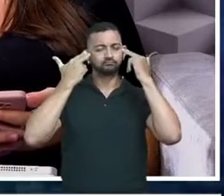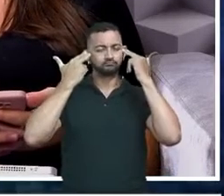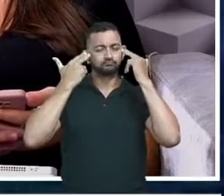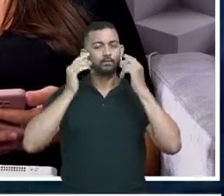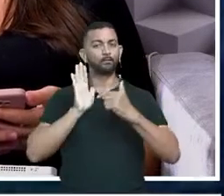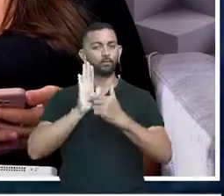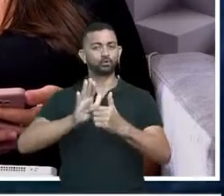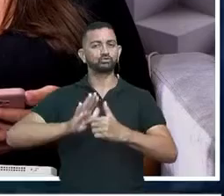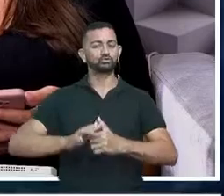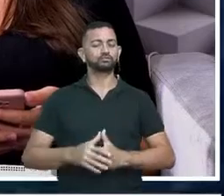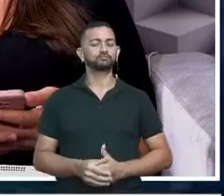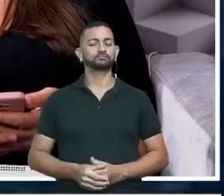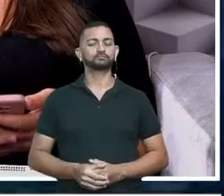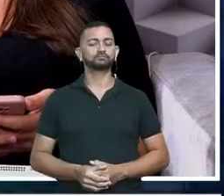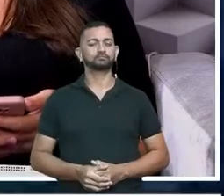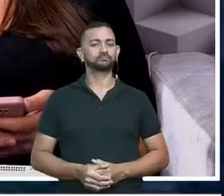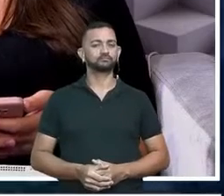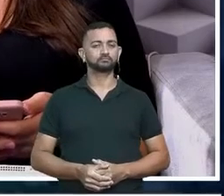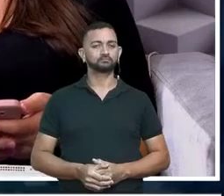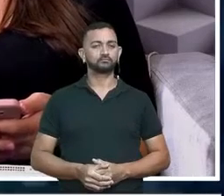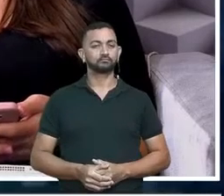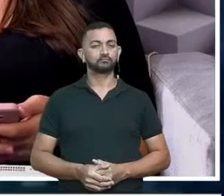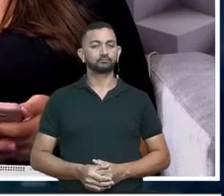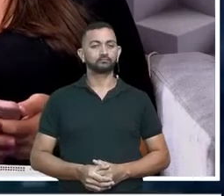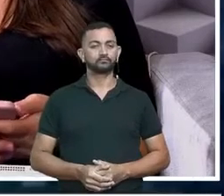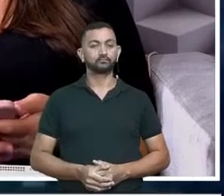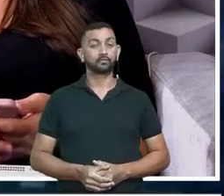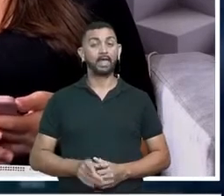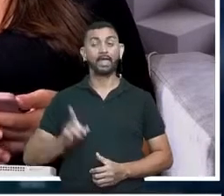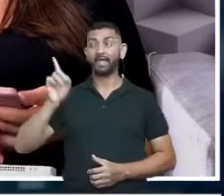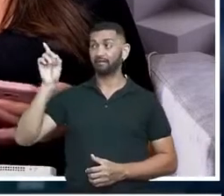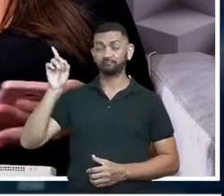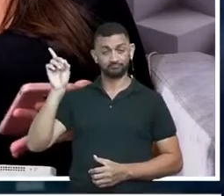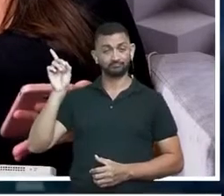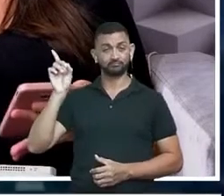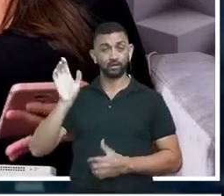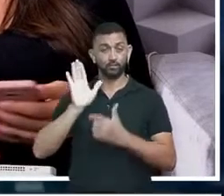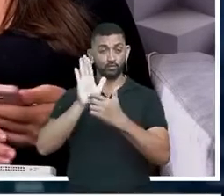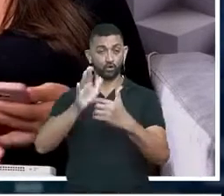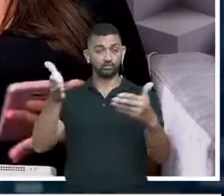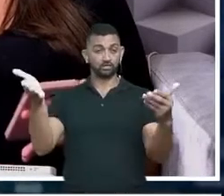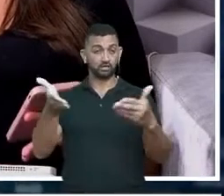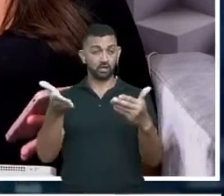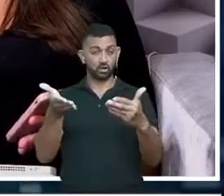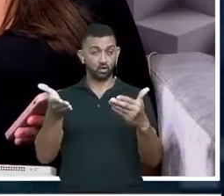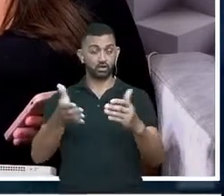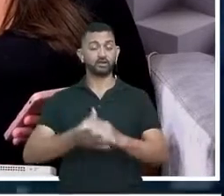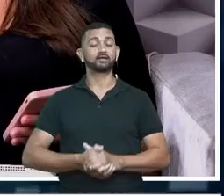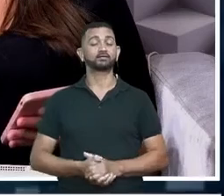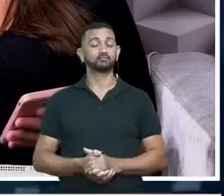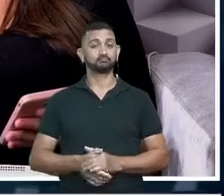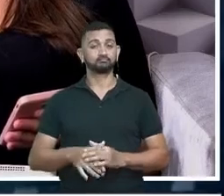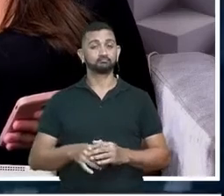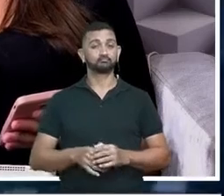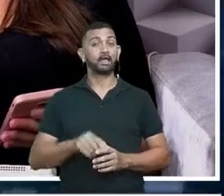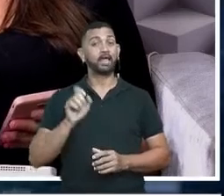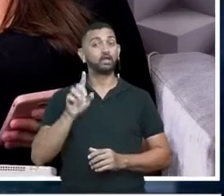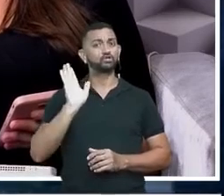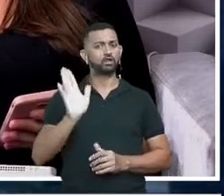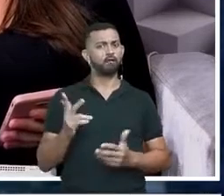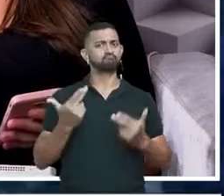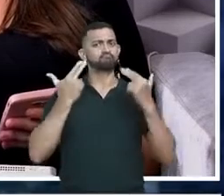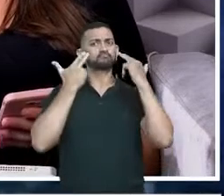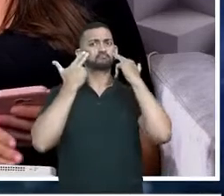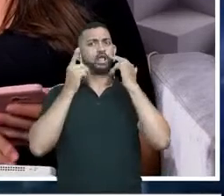ontem né que a gente chegou até a mostrar a imagem aqui isso mesmo Olha só esse rapaz que a gente tá mostrando na tela agora né